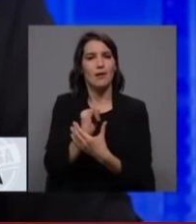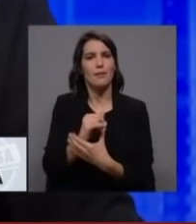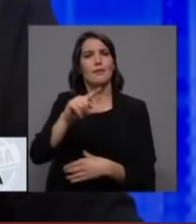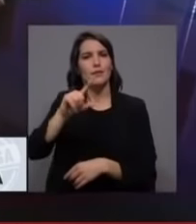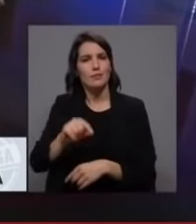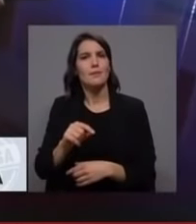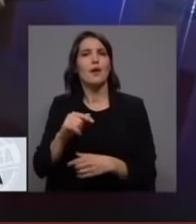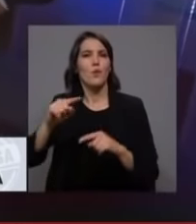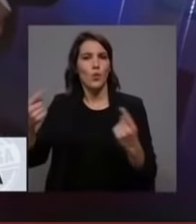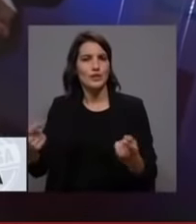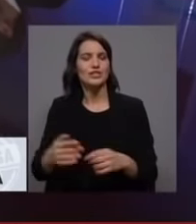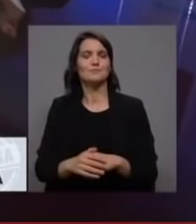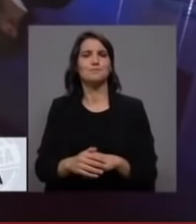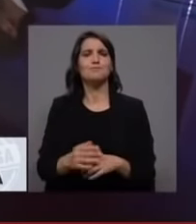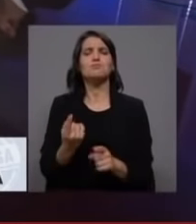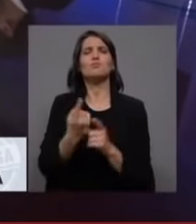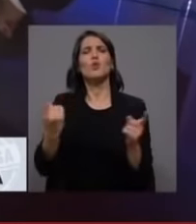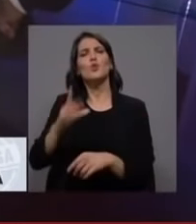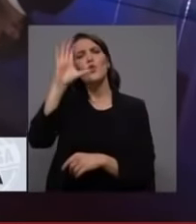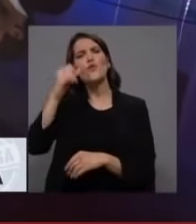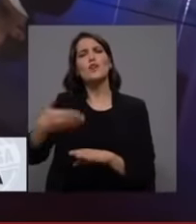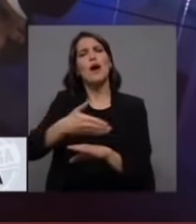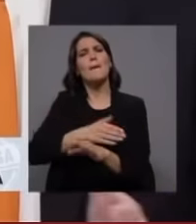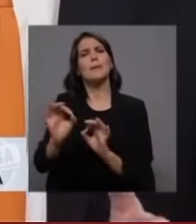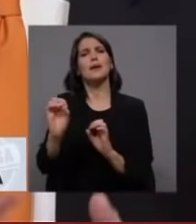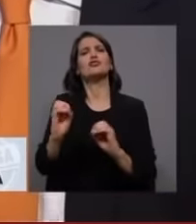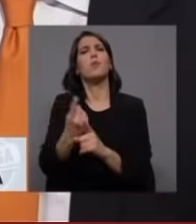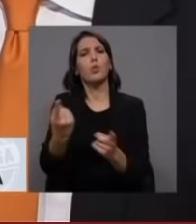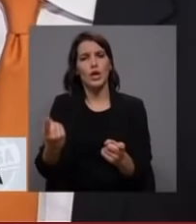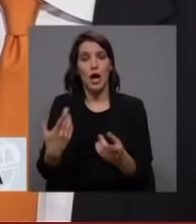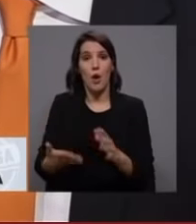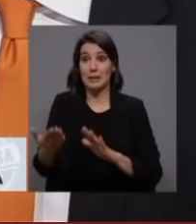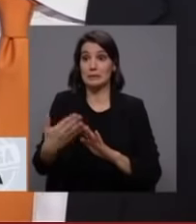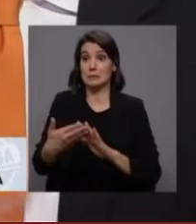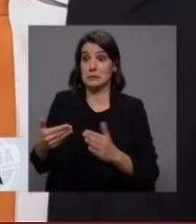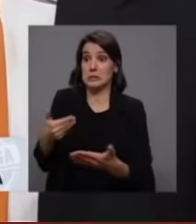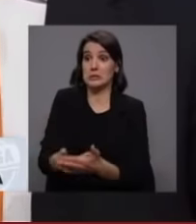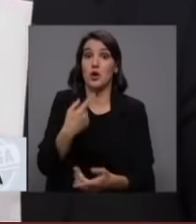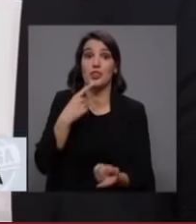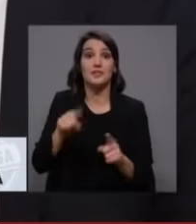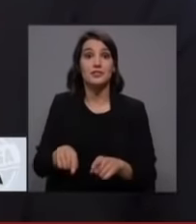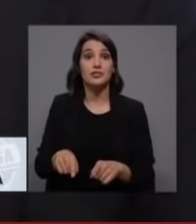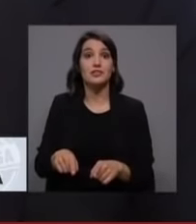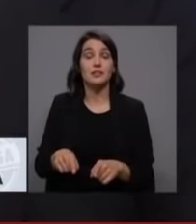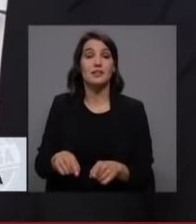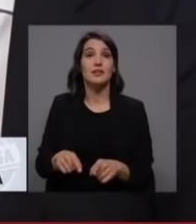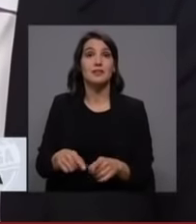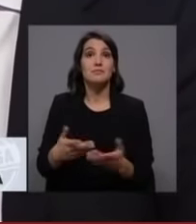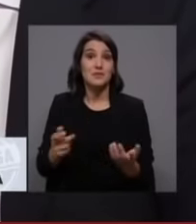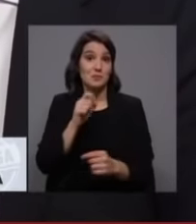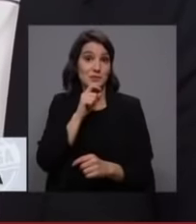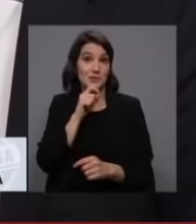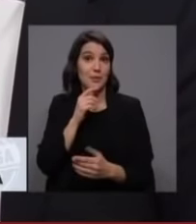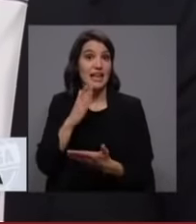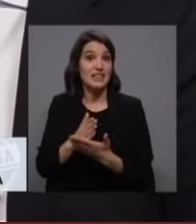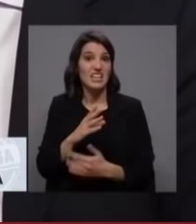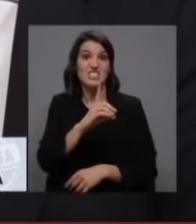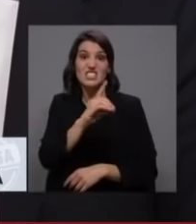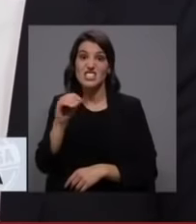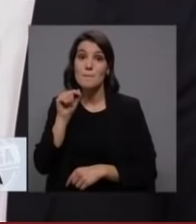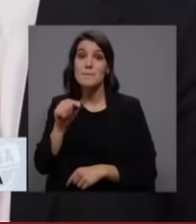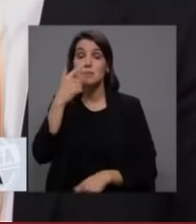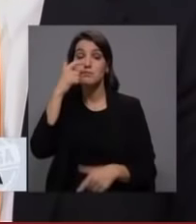médico ou sem ser do ensinamento Porque é que o governo antecipou e agora estamos a fazer tudo à pressa novamente que e provavelmente até 600